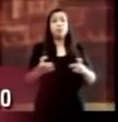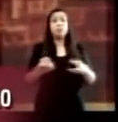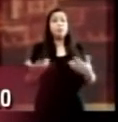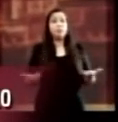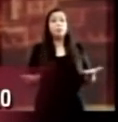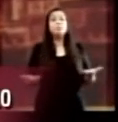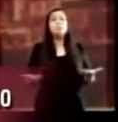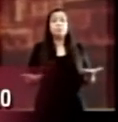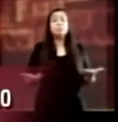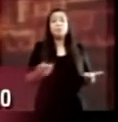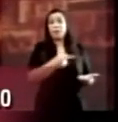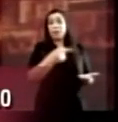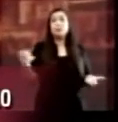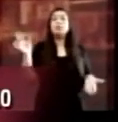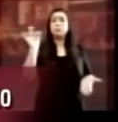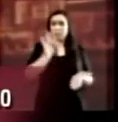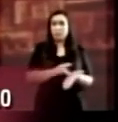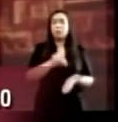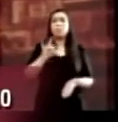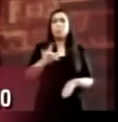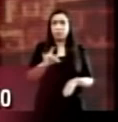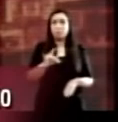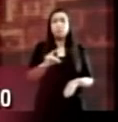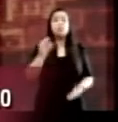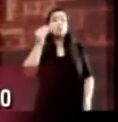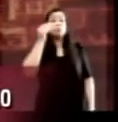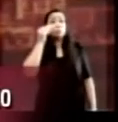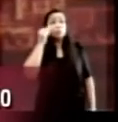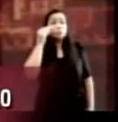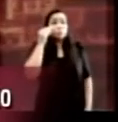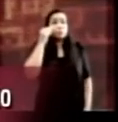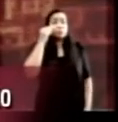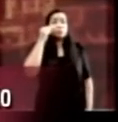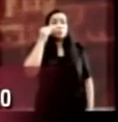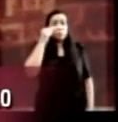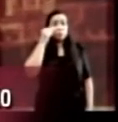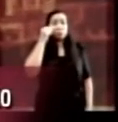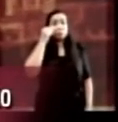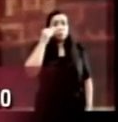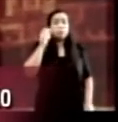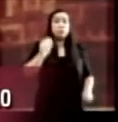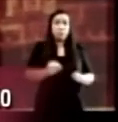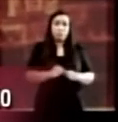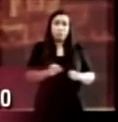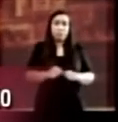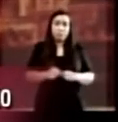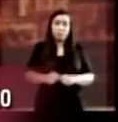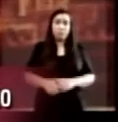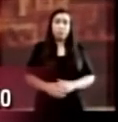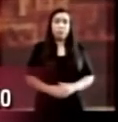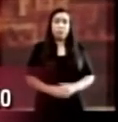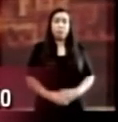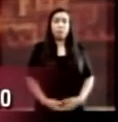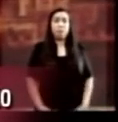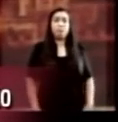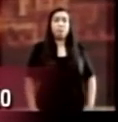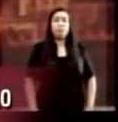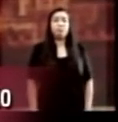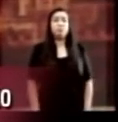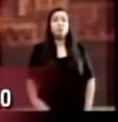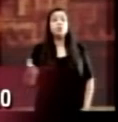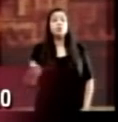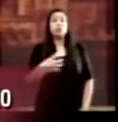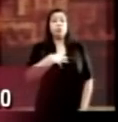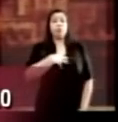que eles realmente estão tentando no máximo fazer a sua parte. O que está